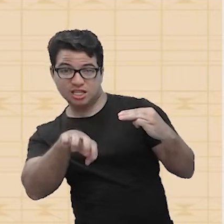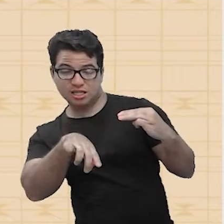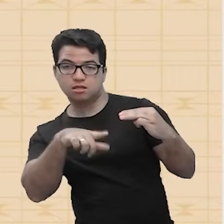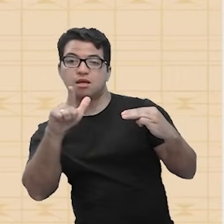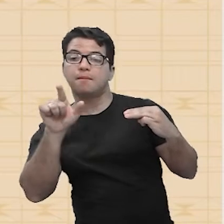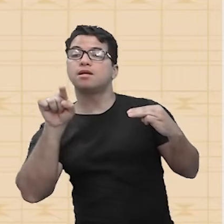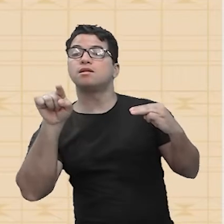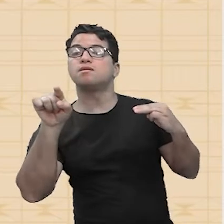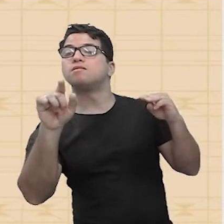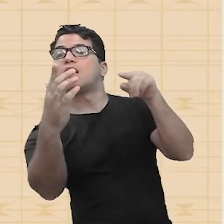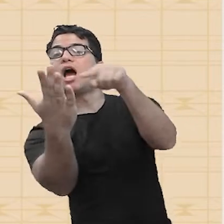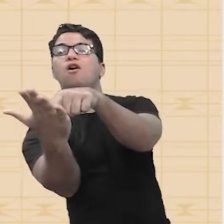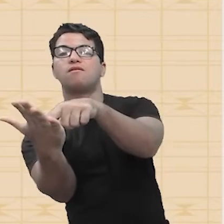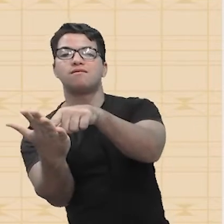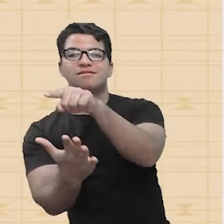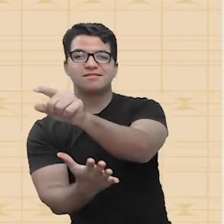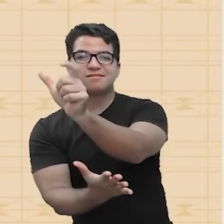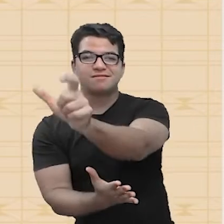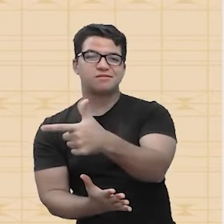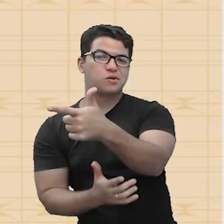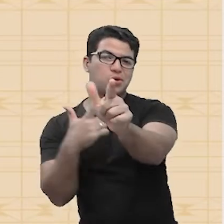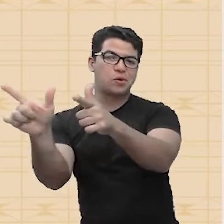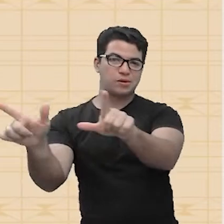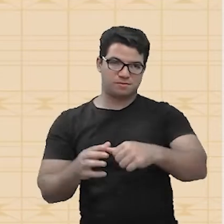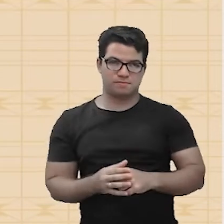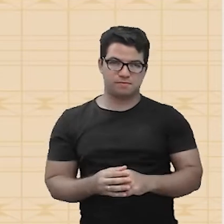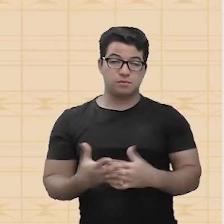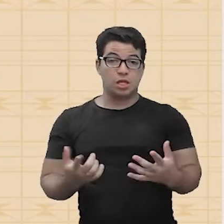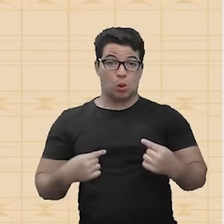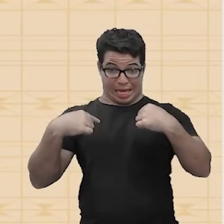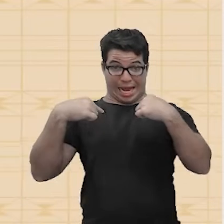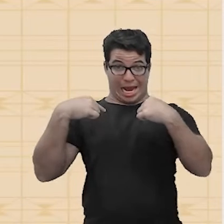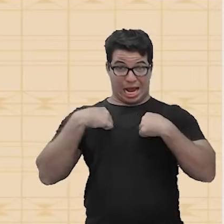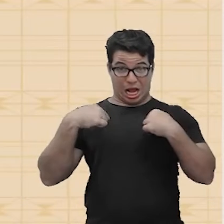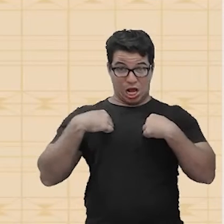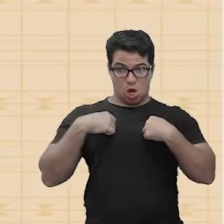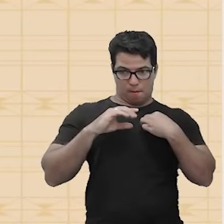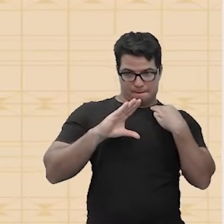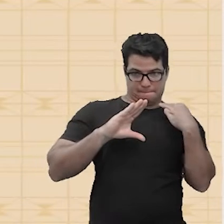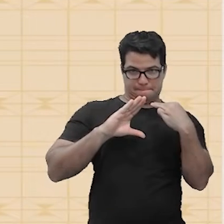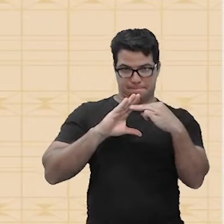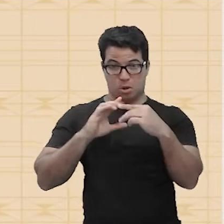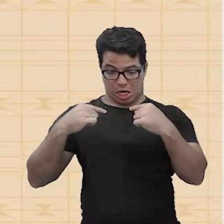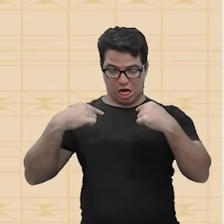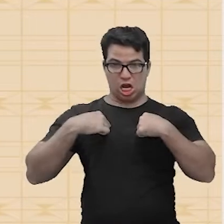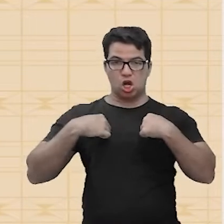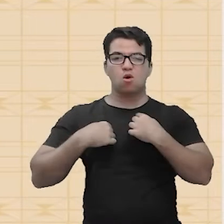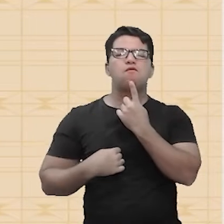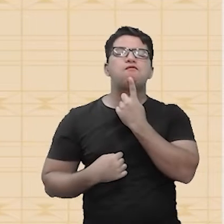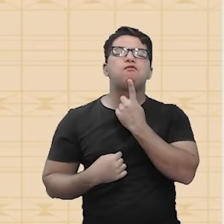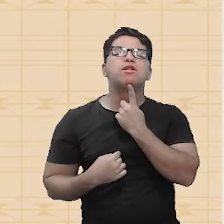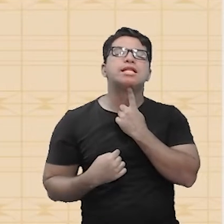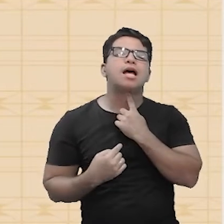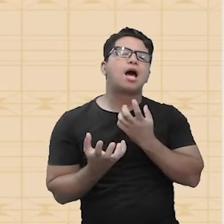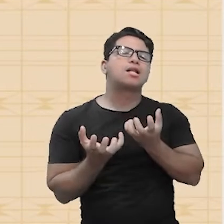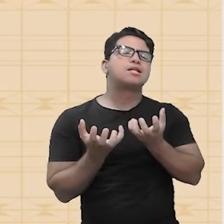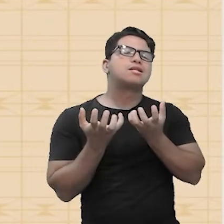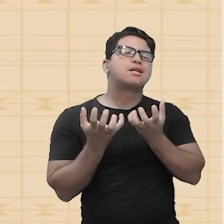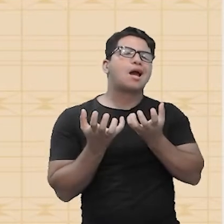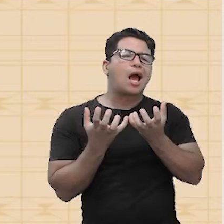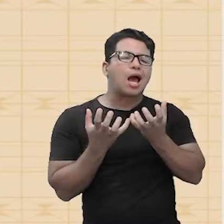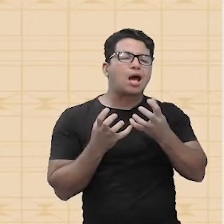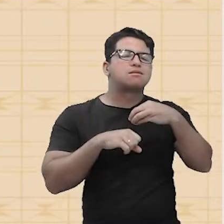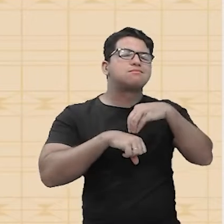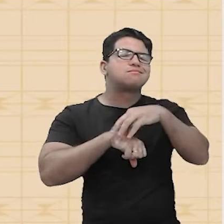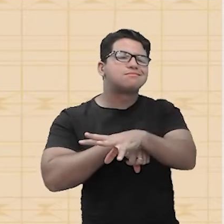essa mensagem, ela tem uma intencionalidade comunicativa. Qual é a minha intenção com esse